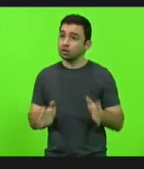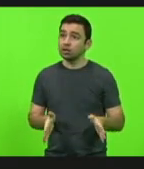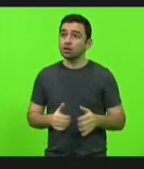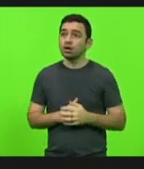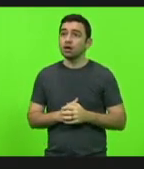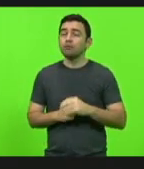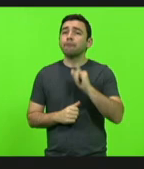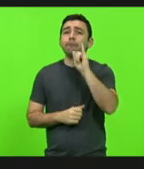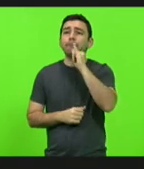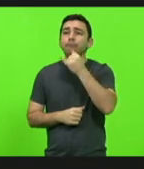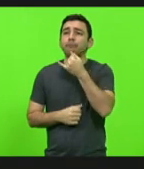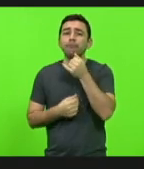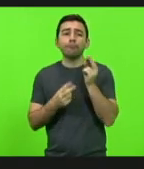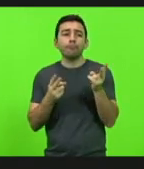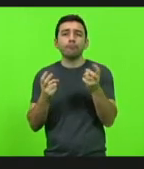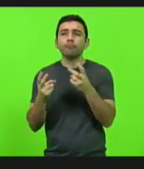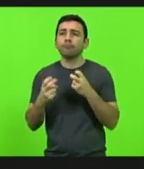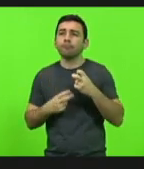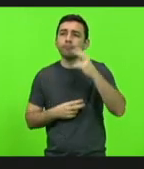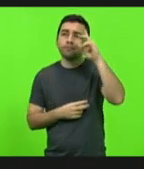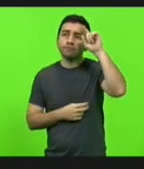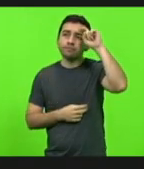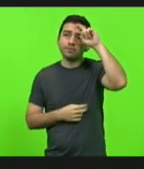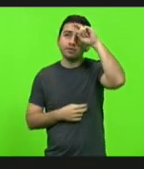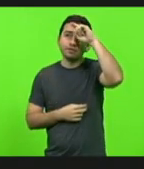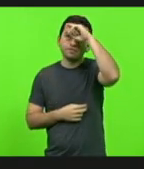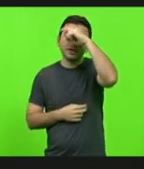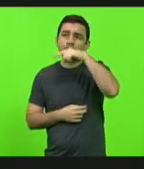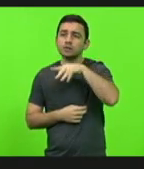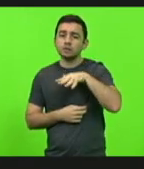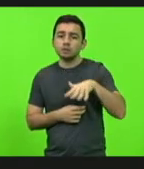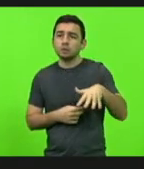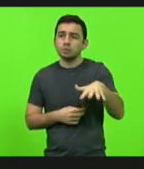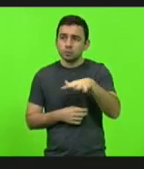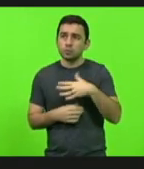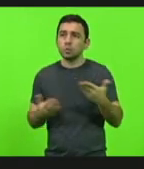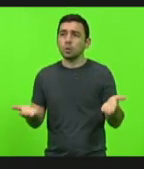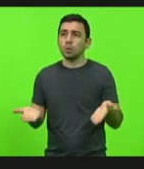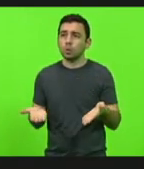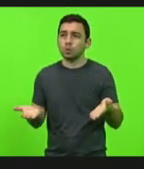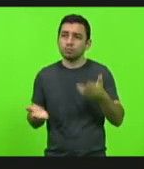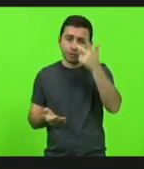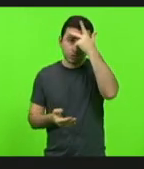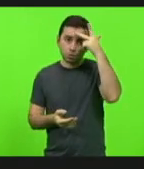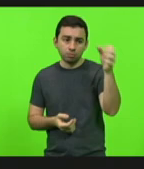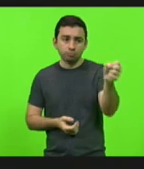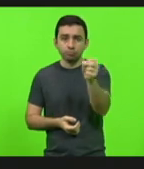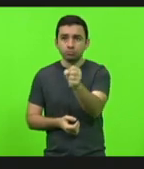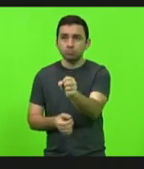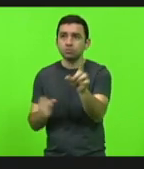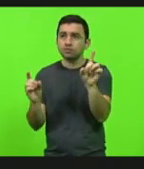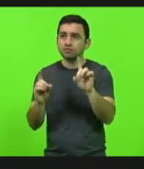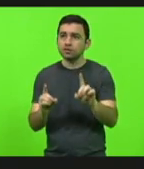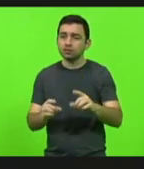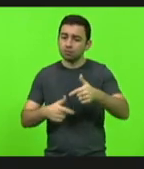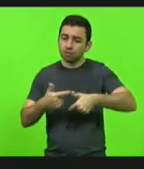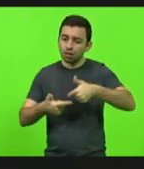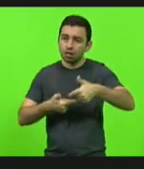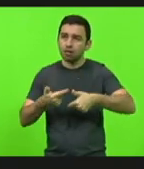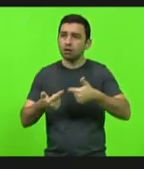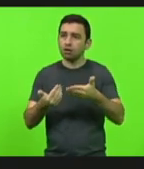infelizmente a gente percebe assim é tipo Barbie que nós temos hoje também brincou as pessoas com deficiência no mercado de trabalho